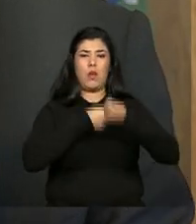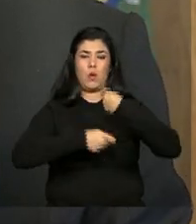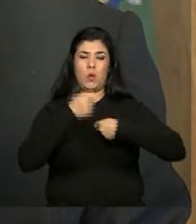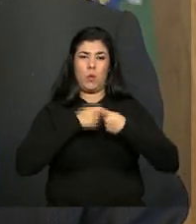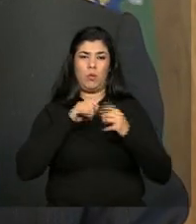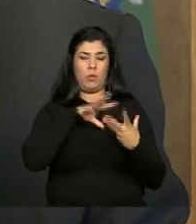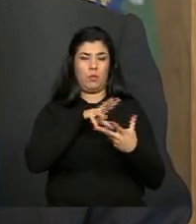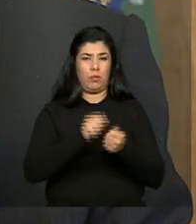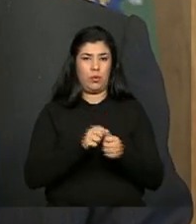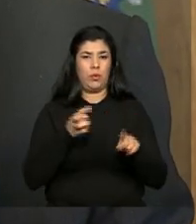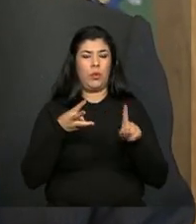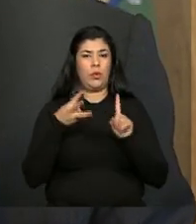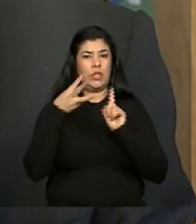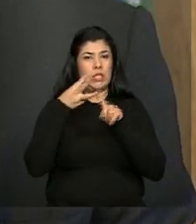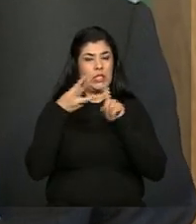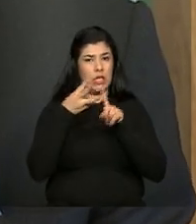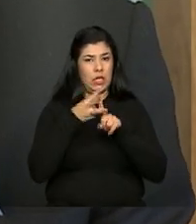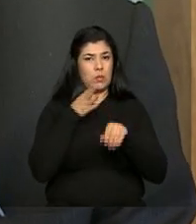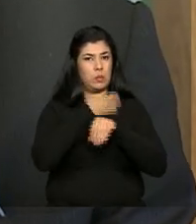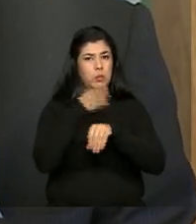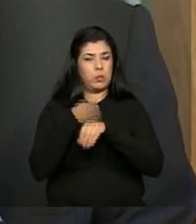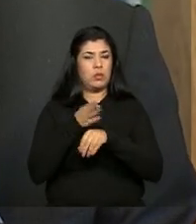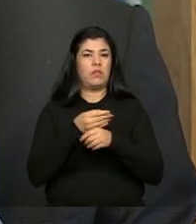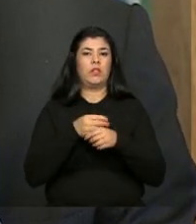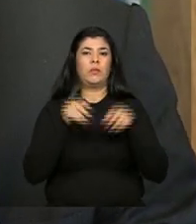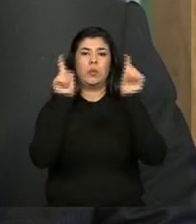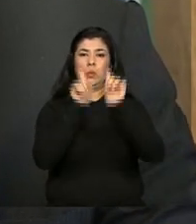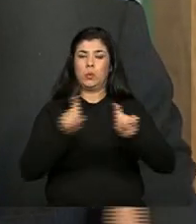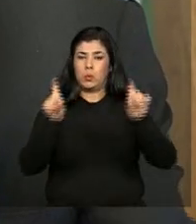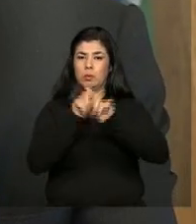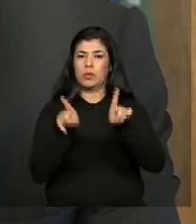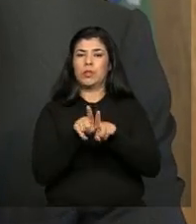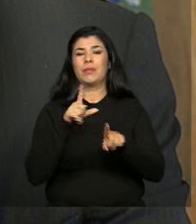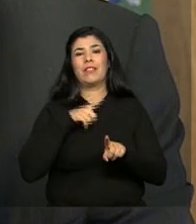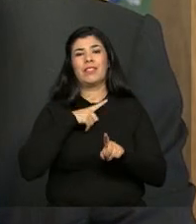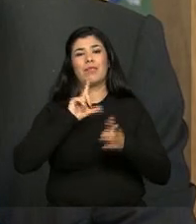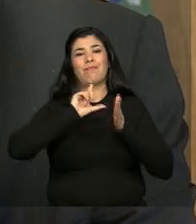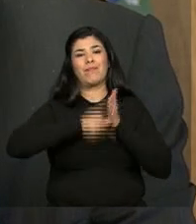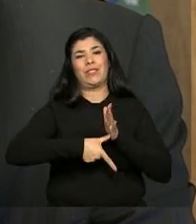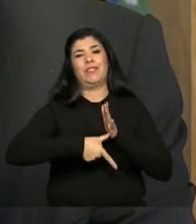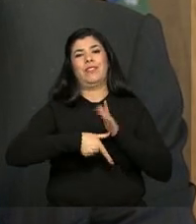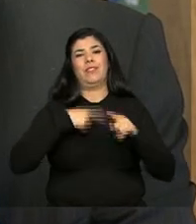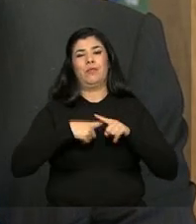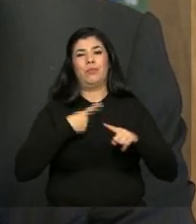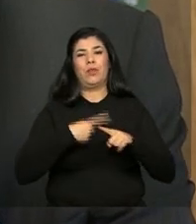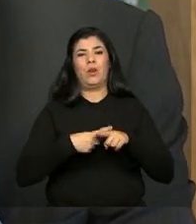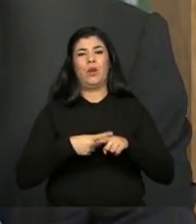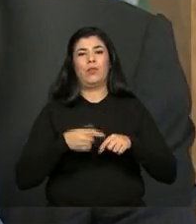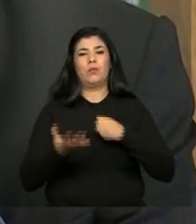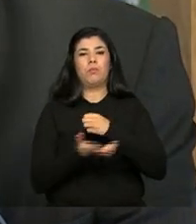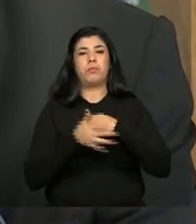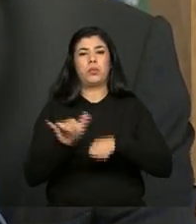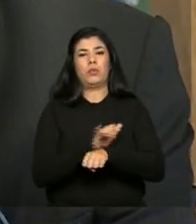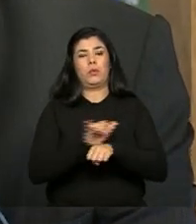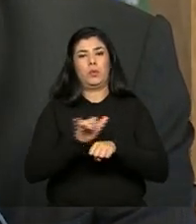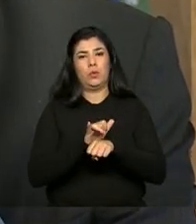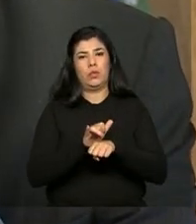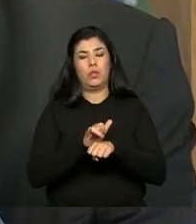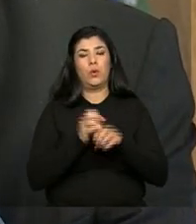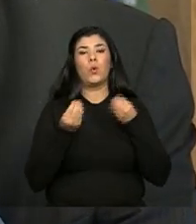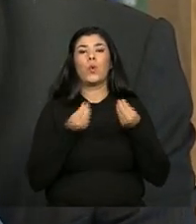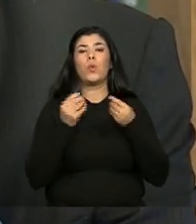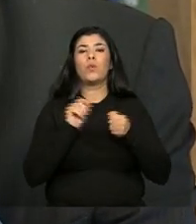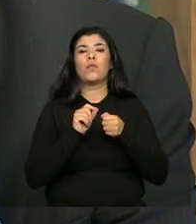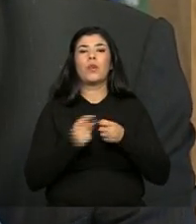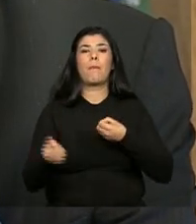do mundo Nós somos o terceiro de computador enfim e nós temos um atraso em Estrutura e a parceria